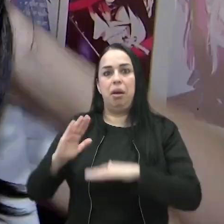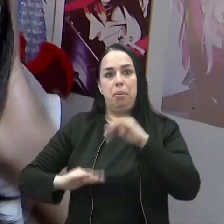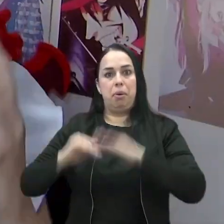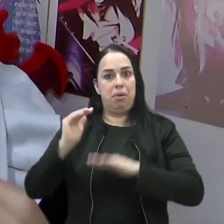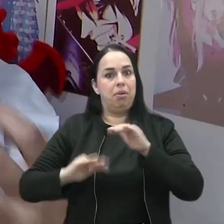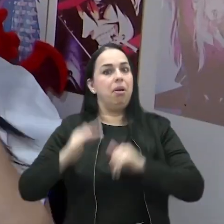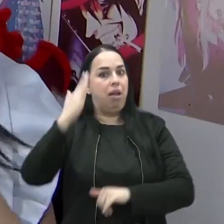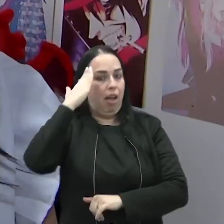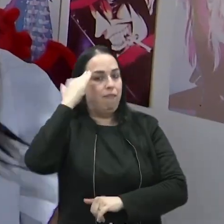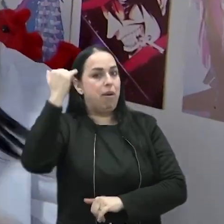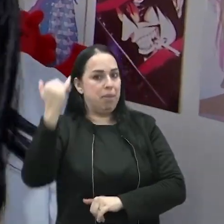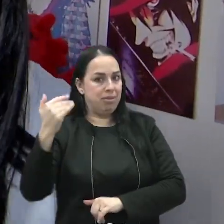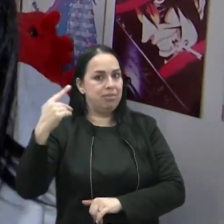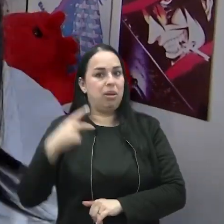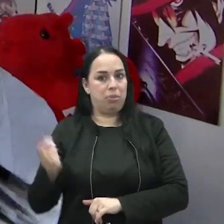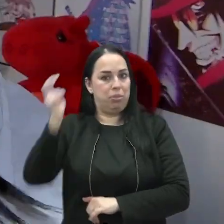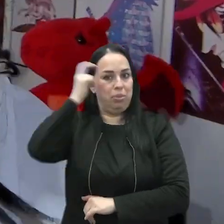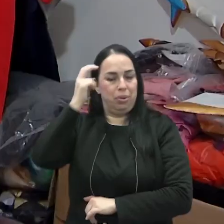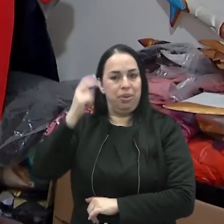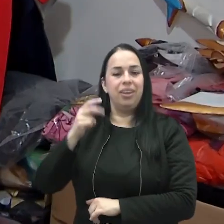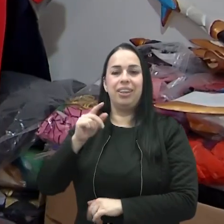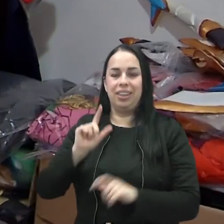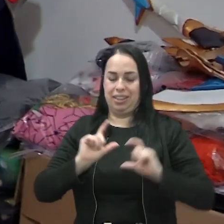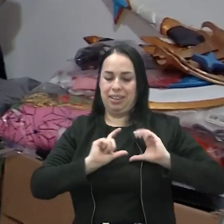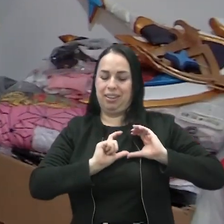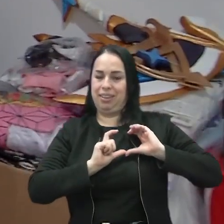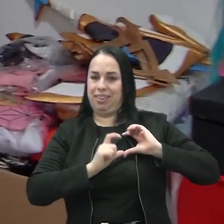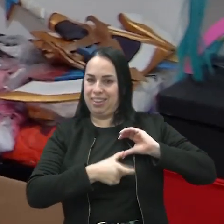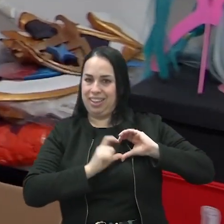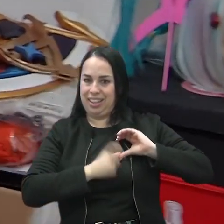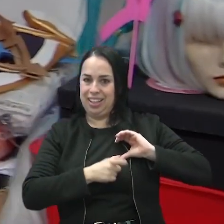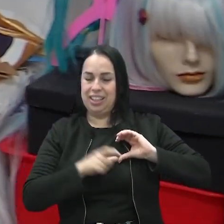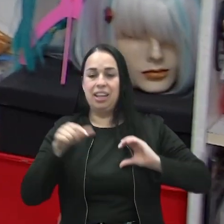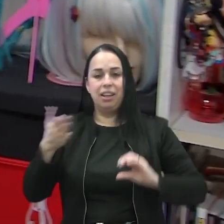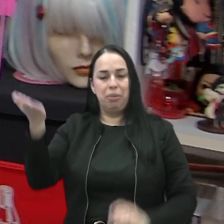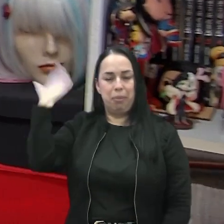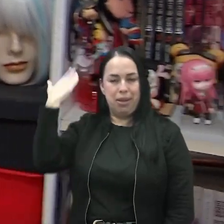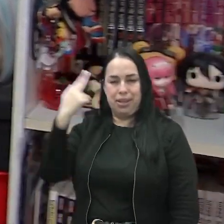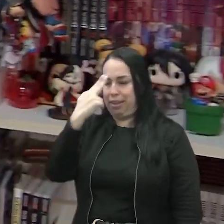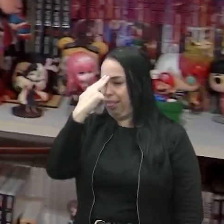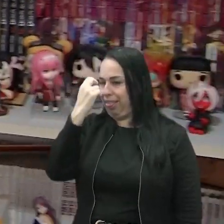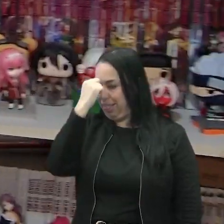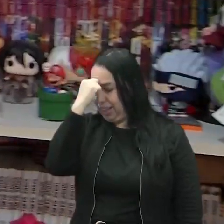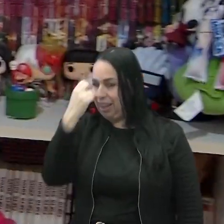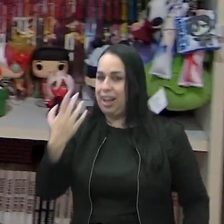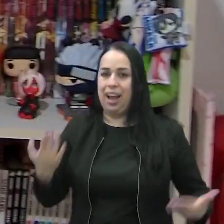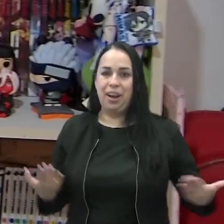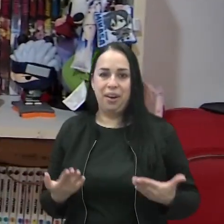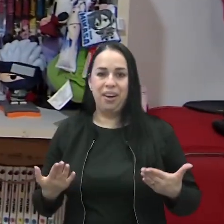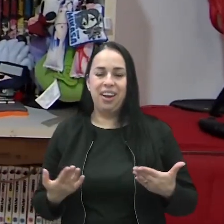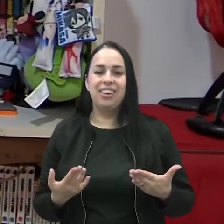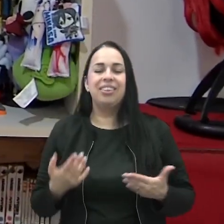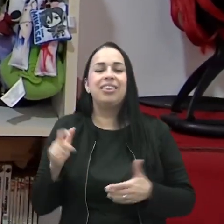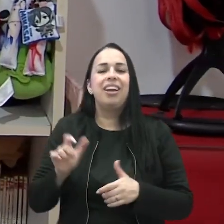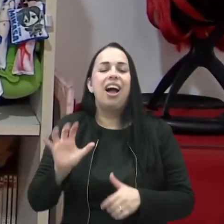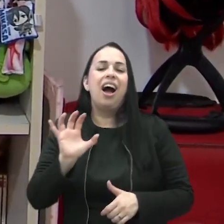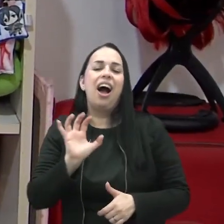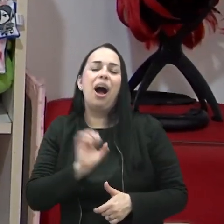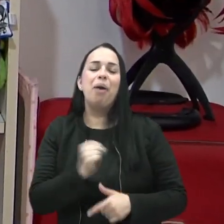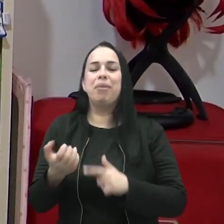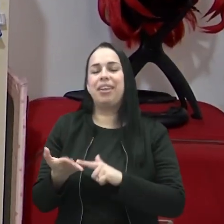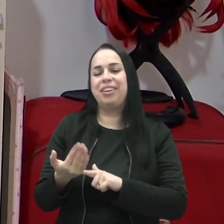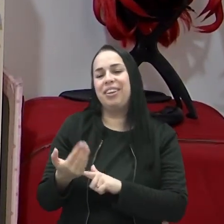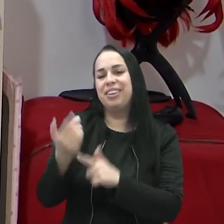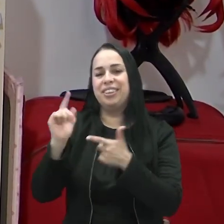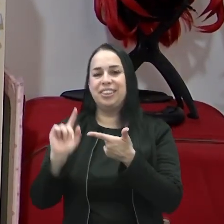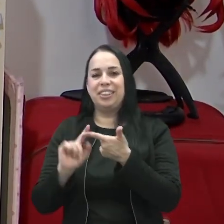prática muito popular da cultura geek. Antigamente, conhecidos como nerds, os geeks são pessoas com paixão